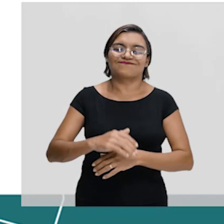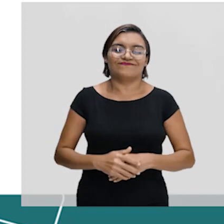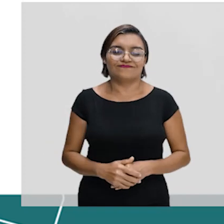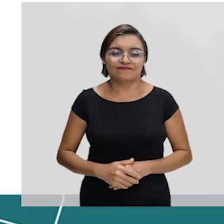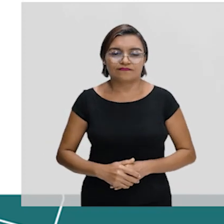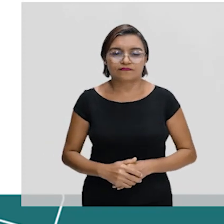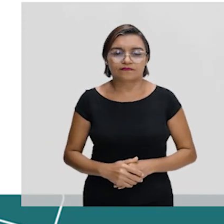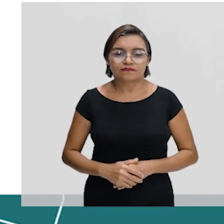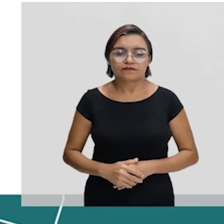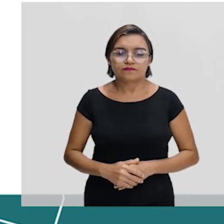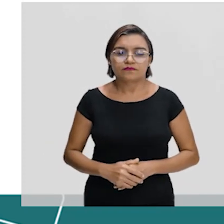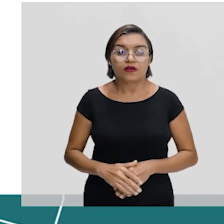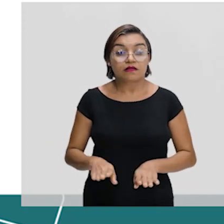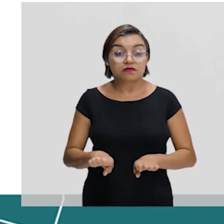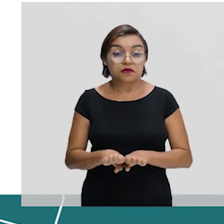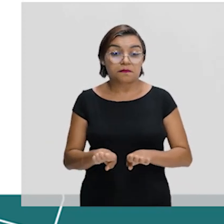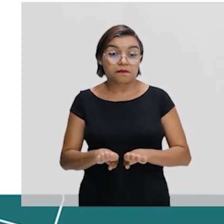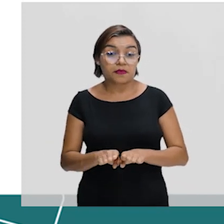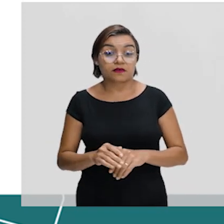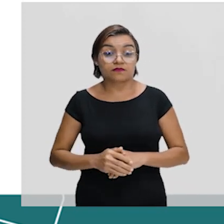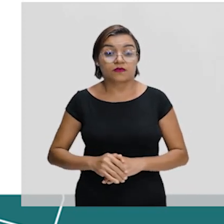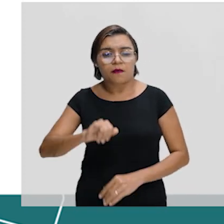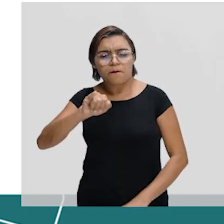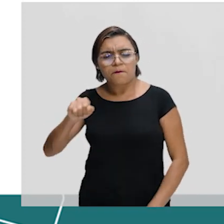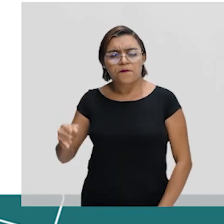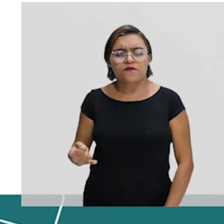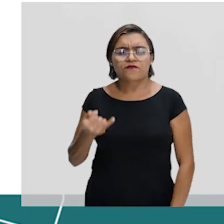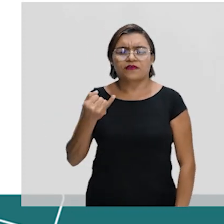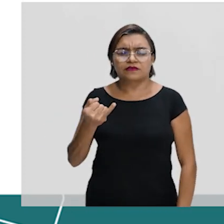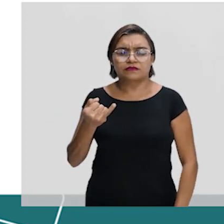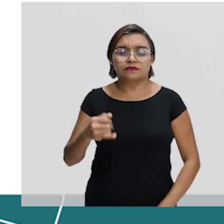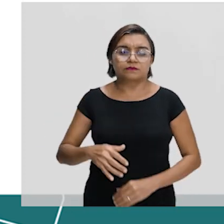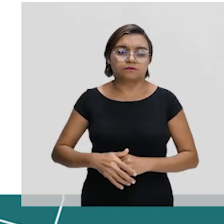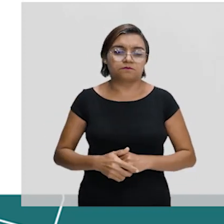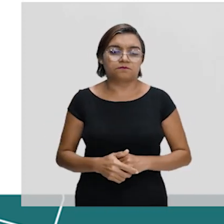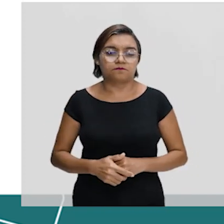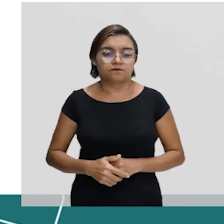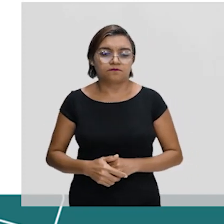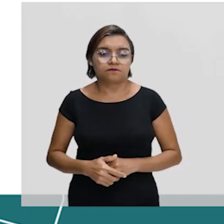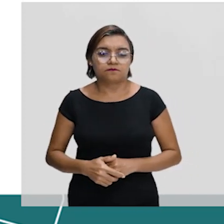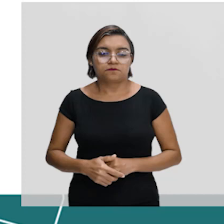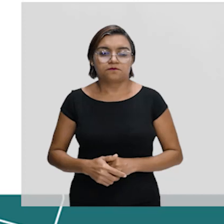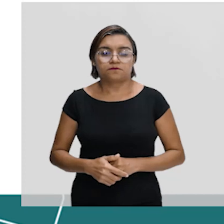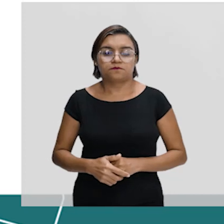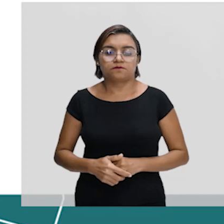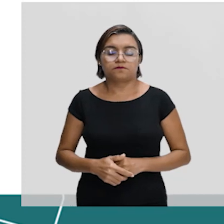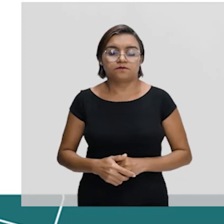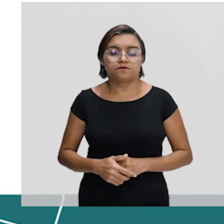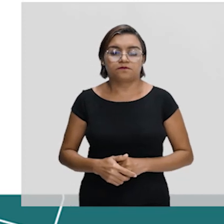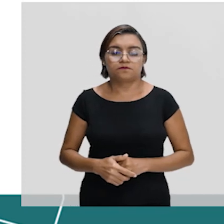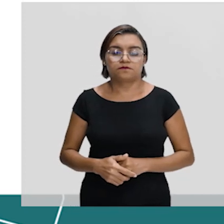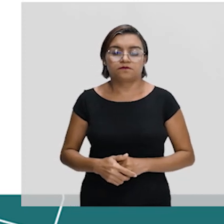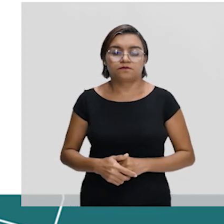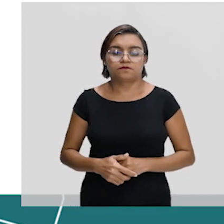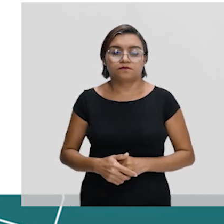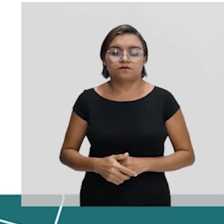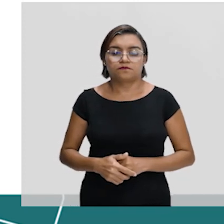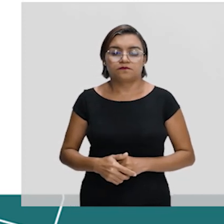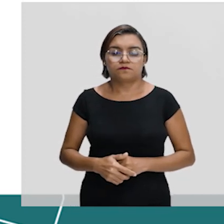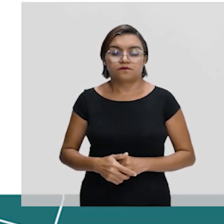bom apetite, bom proveito, tá? Que desfrutes tu viagem. Então, que